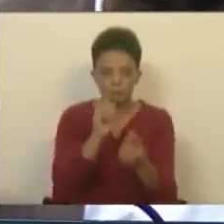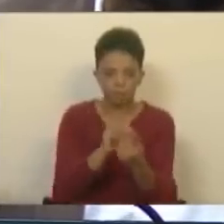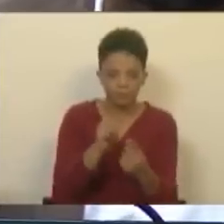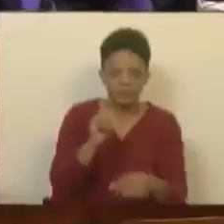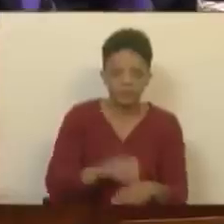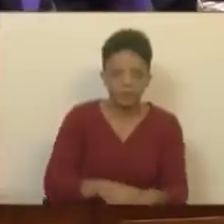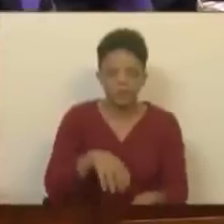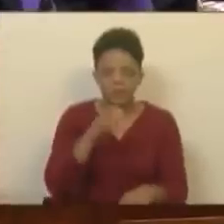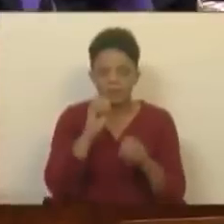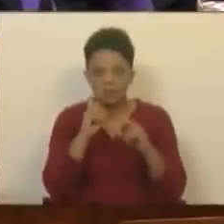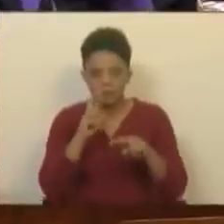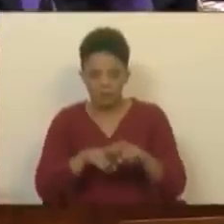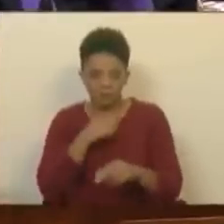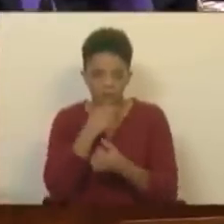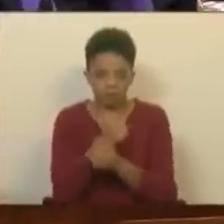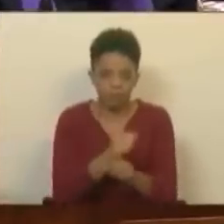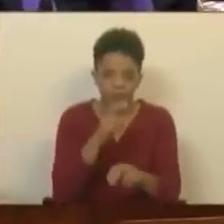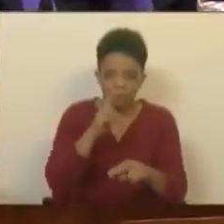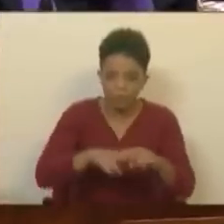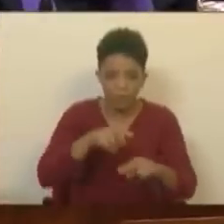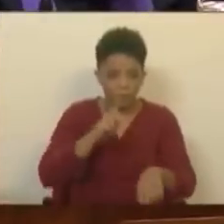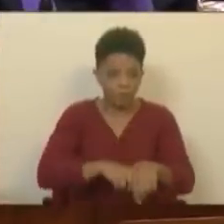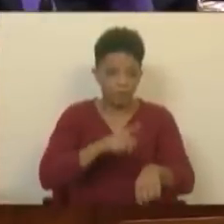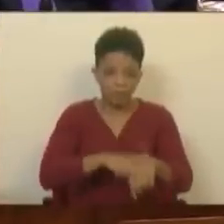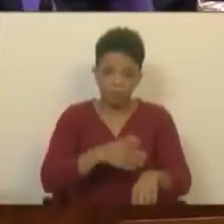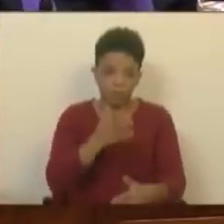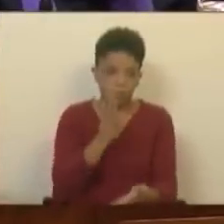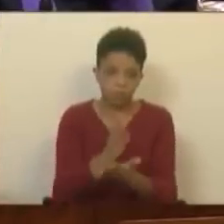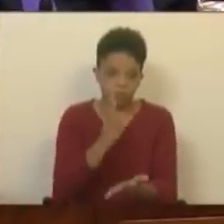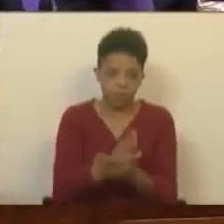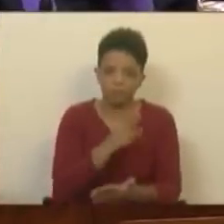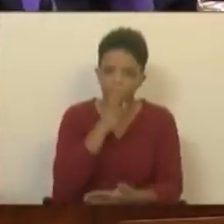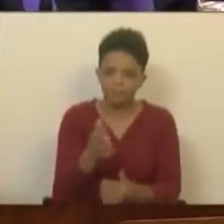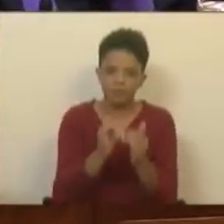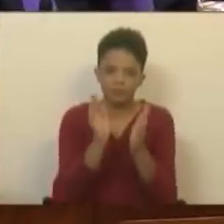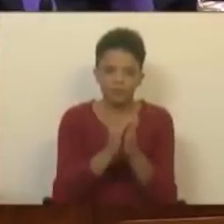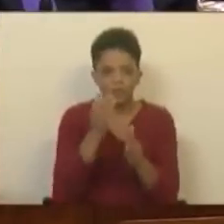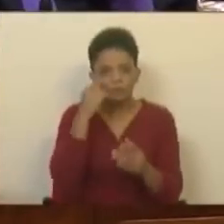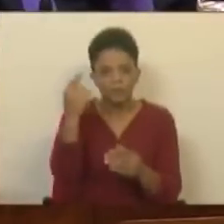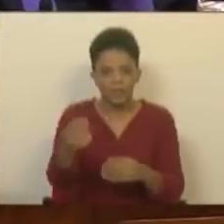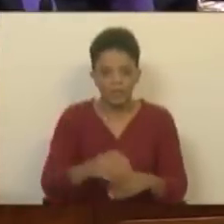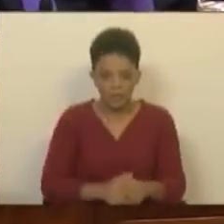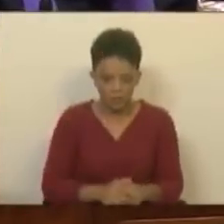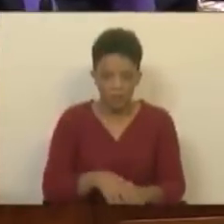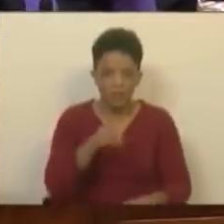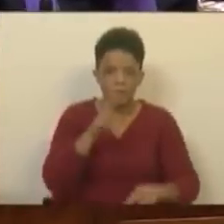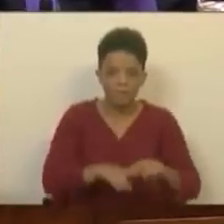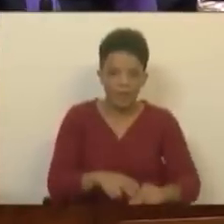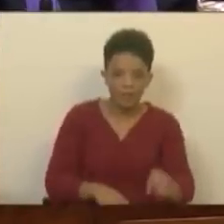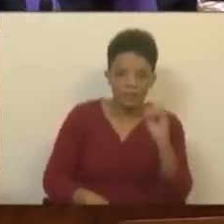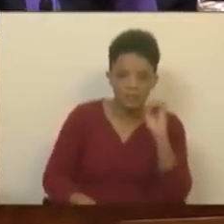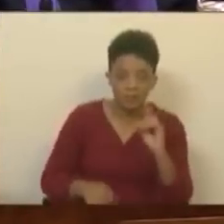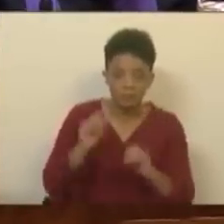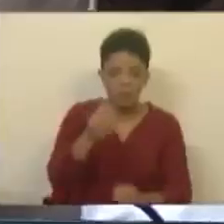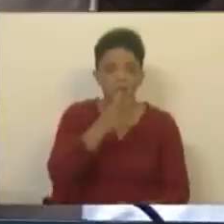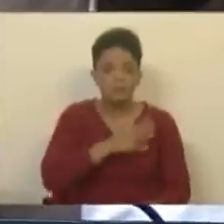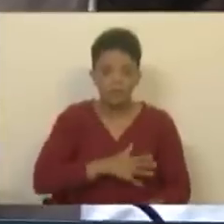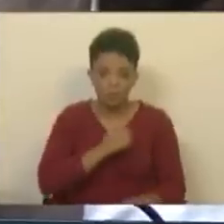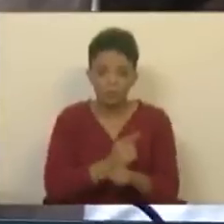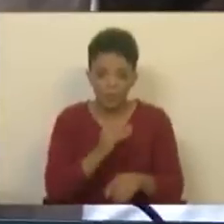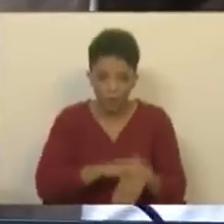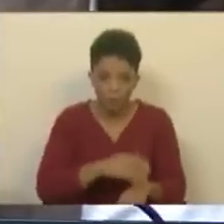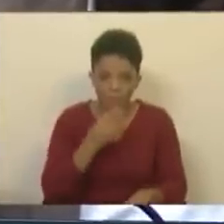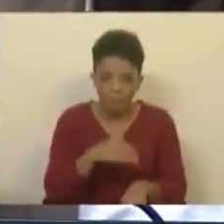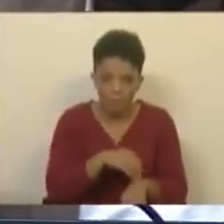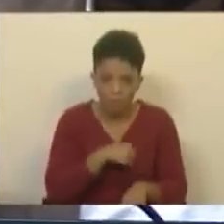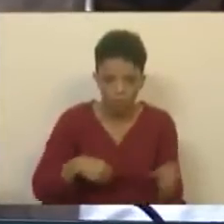vagas ortopedia 0 vagas eu não tenho tempo aliás para dizer todas as especialidades em que há 0 vagas e digam-me é porque não há